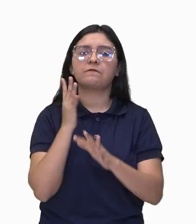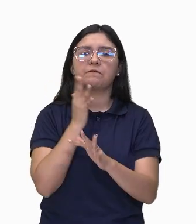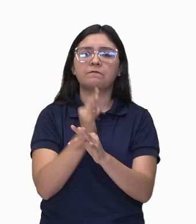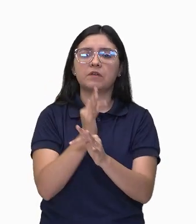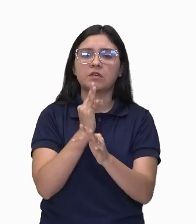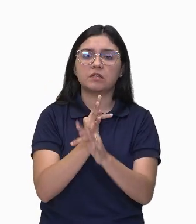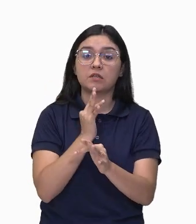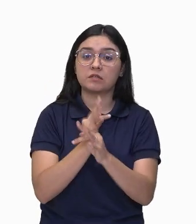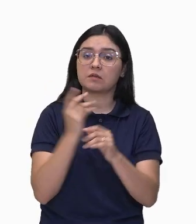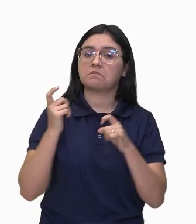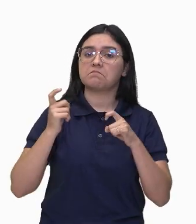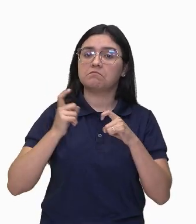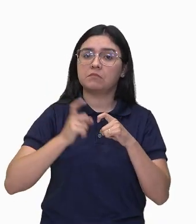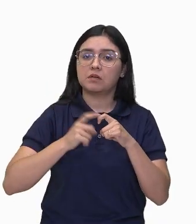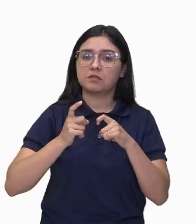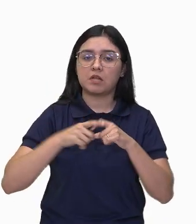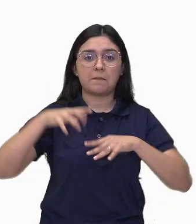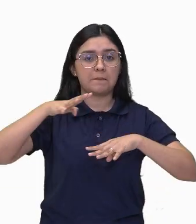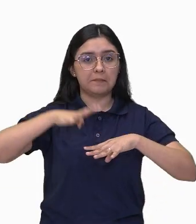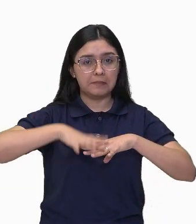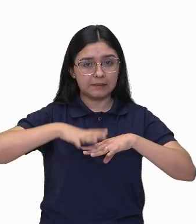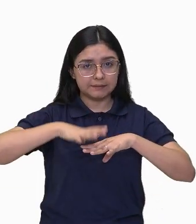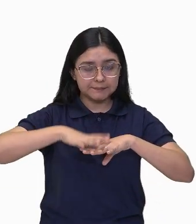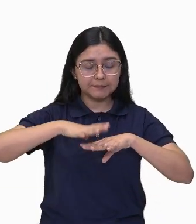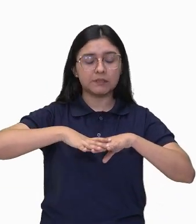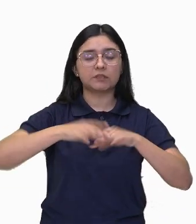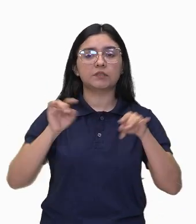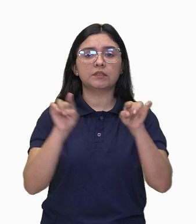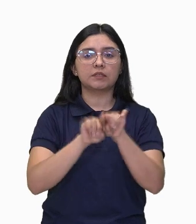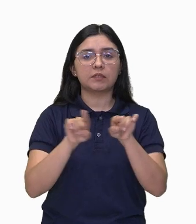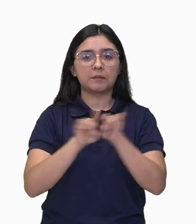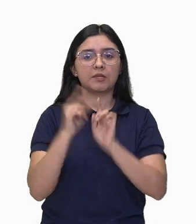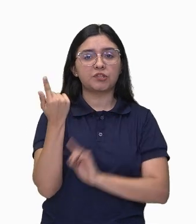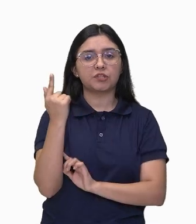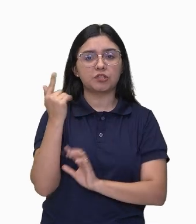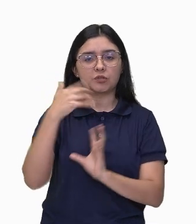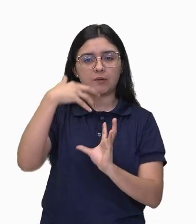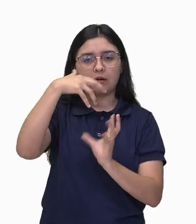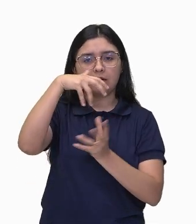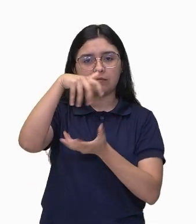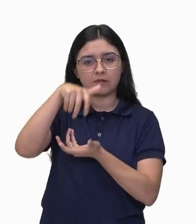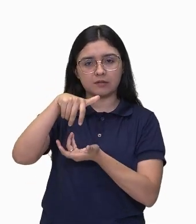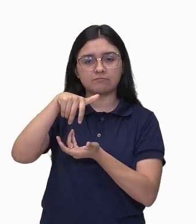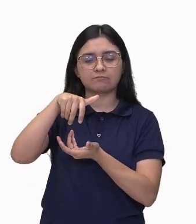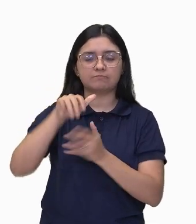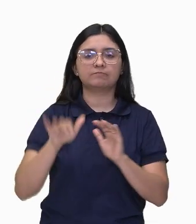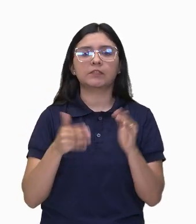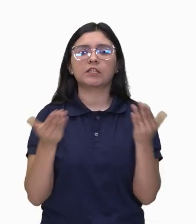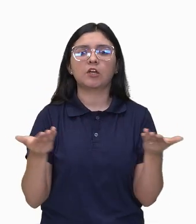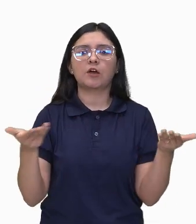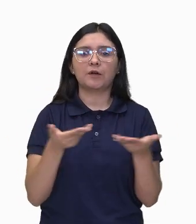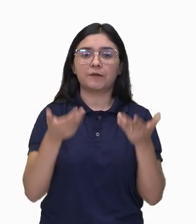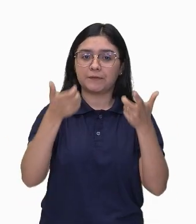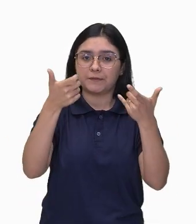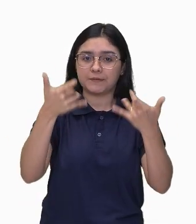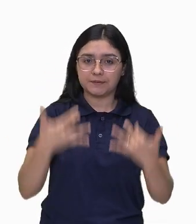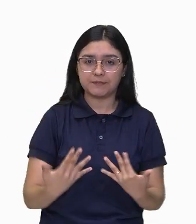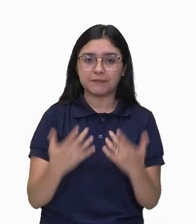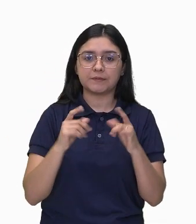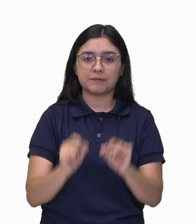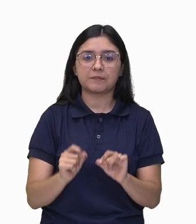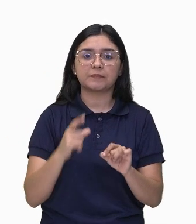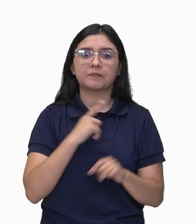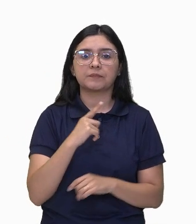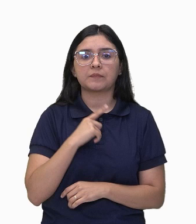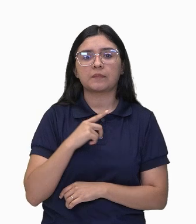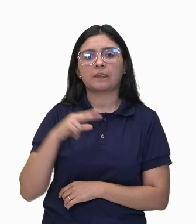da medicina, da matemática e da geografia, tá certo? Então, vamos falar sobre o